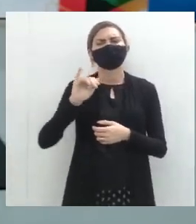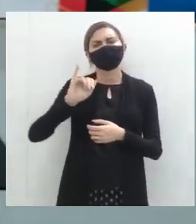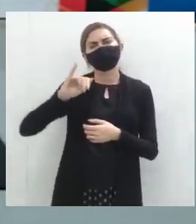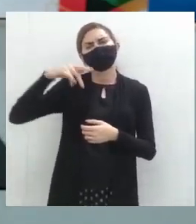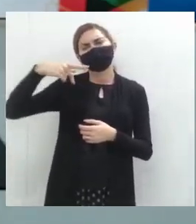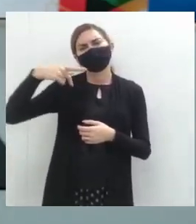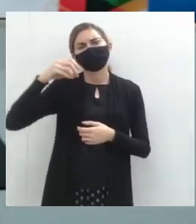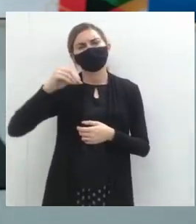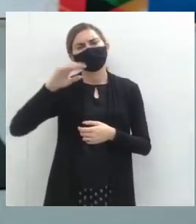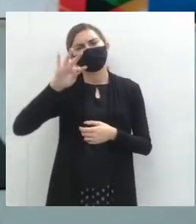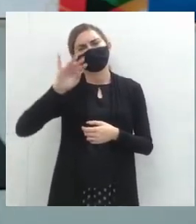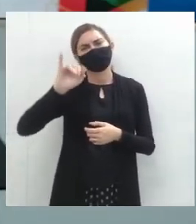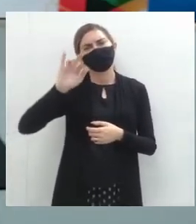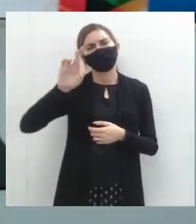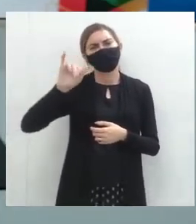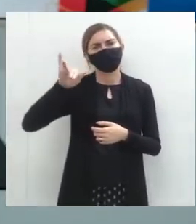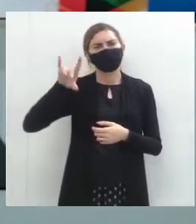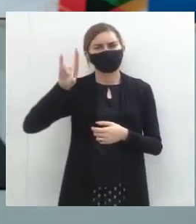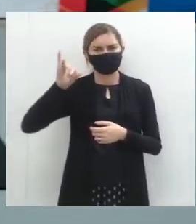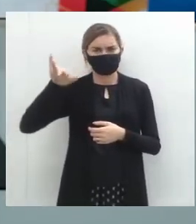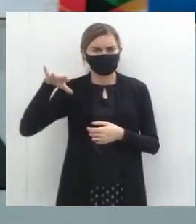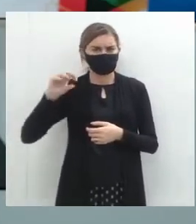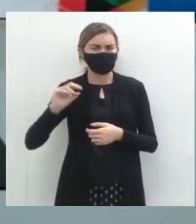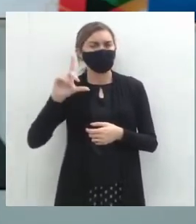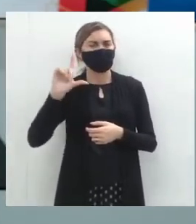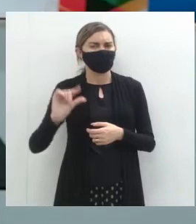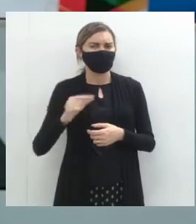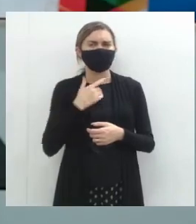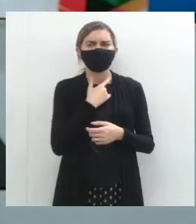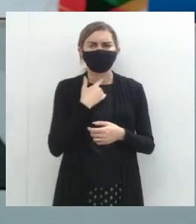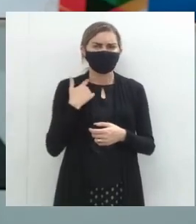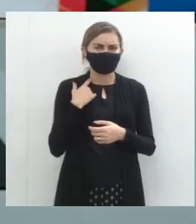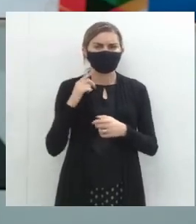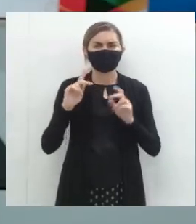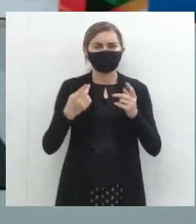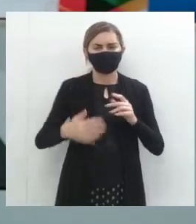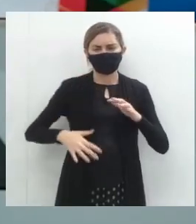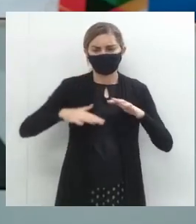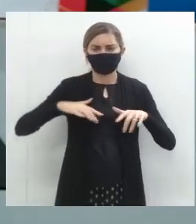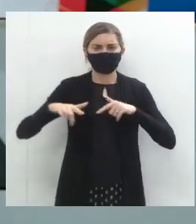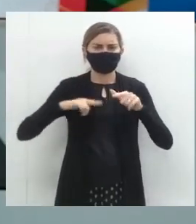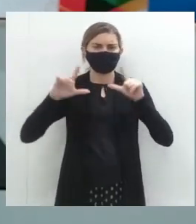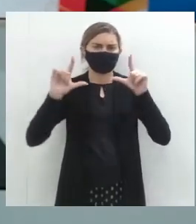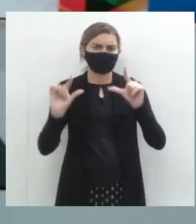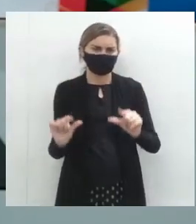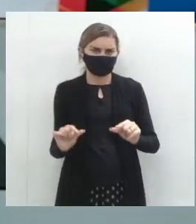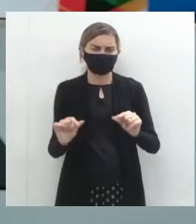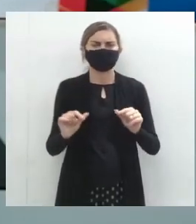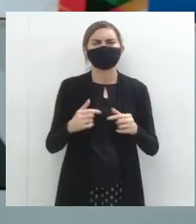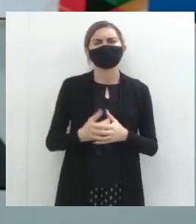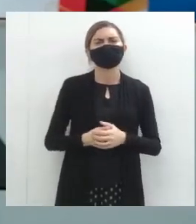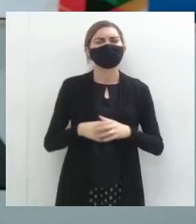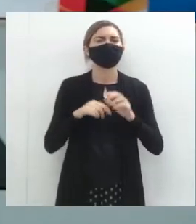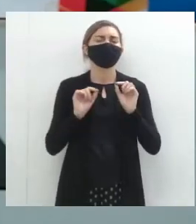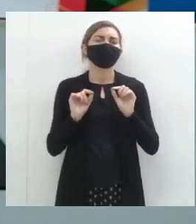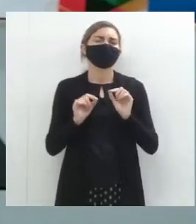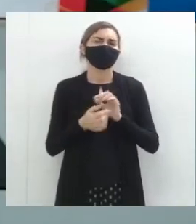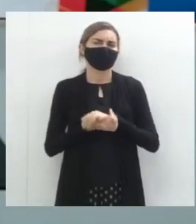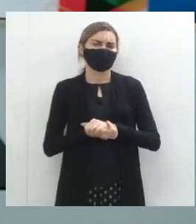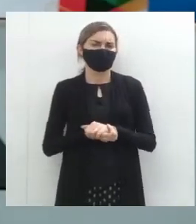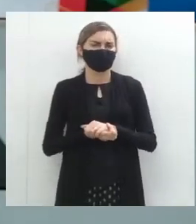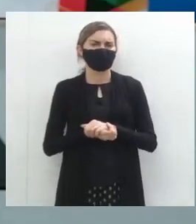de hipotireoidismo, porque você vai ter menos esse hormônio, o metabolismo vai trabalhar menos, beleza? Aí o que é que